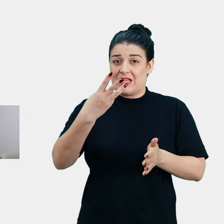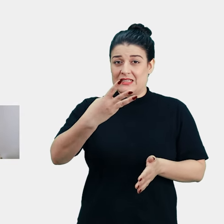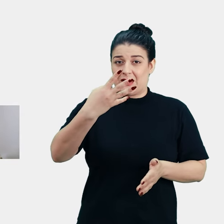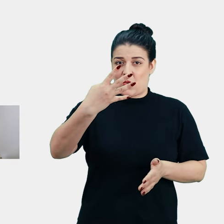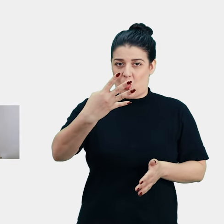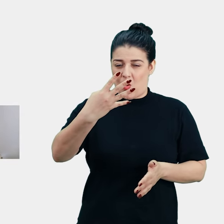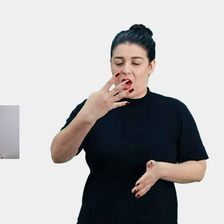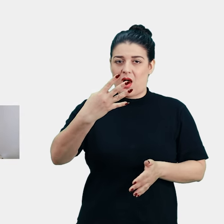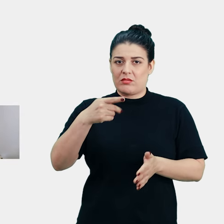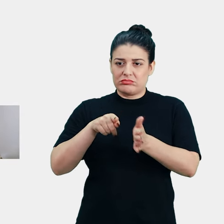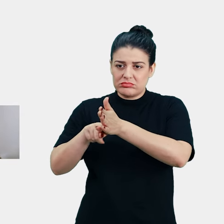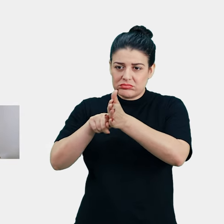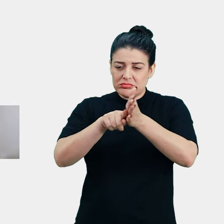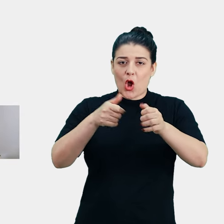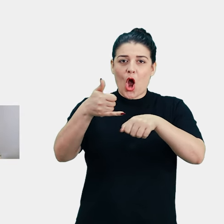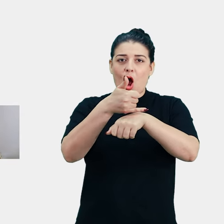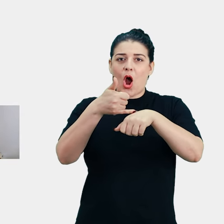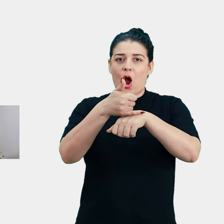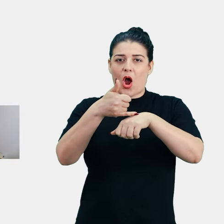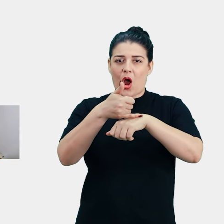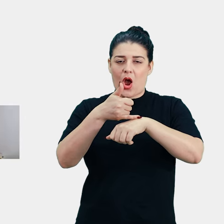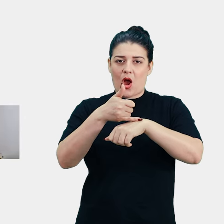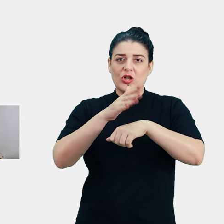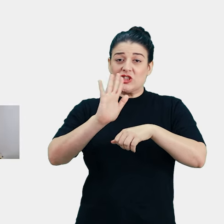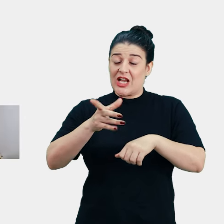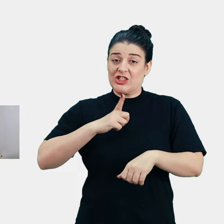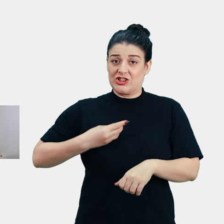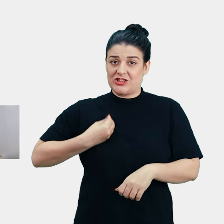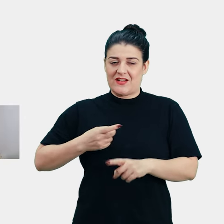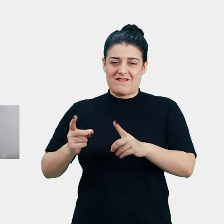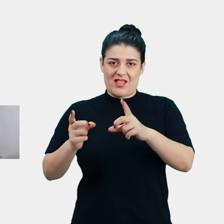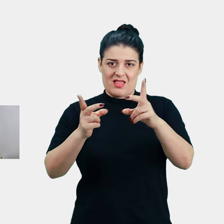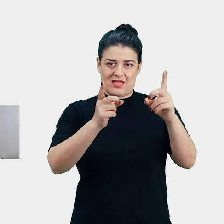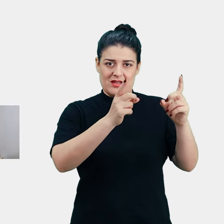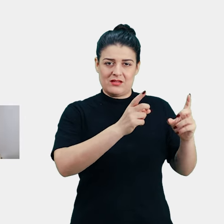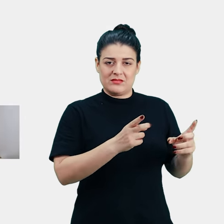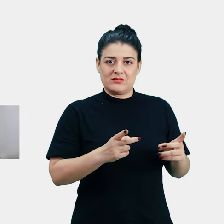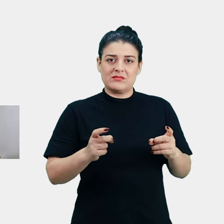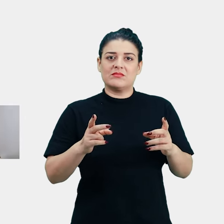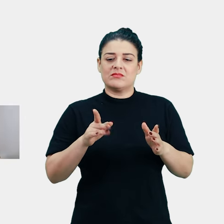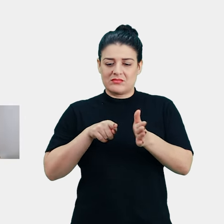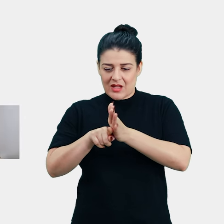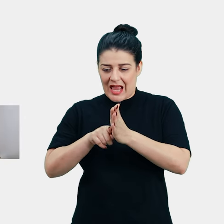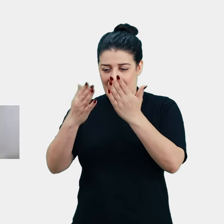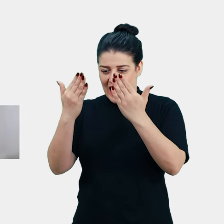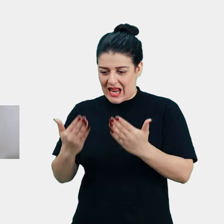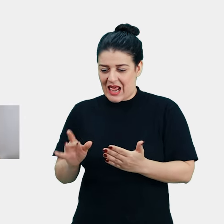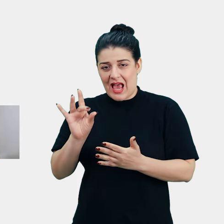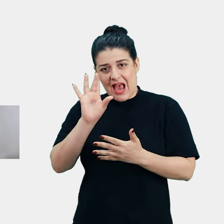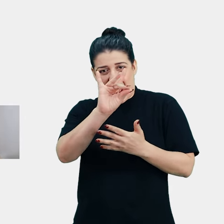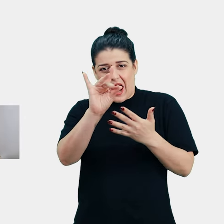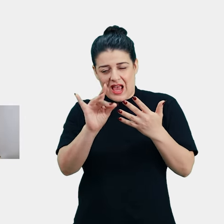óleos comerciais, tá? Óleos essenciais comerciais, tá? Então, foram feitas análises de